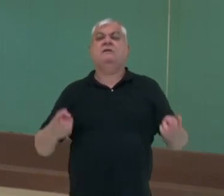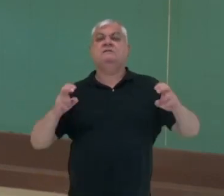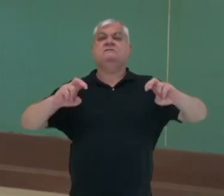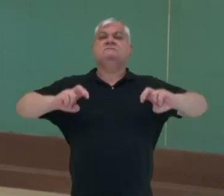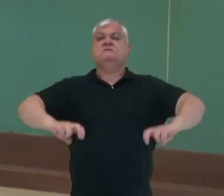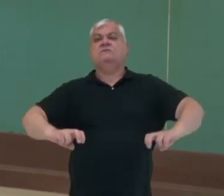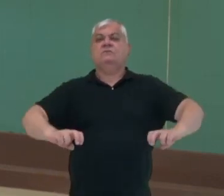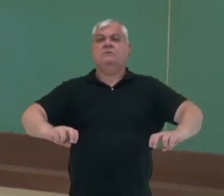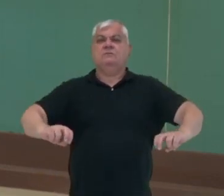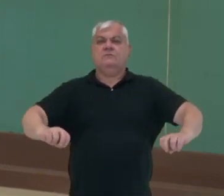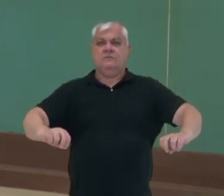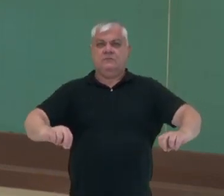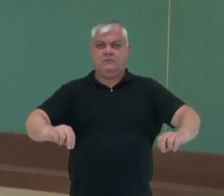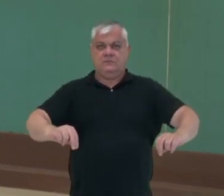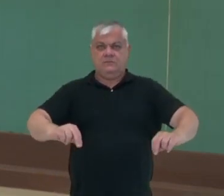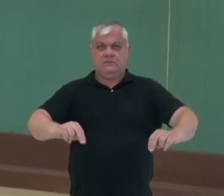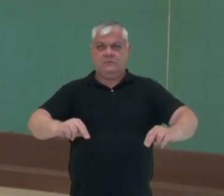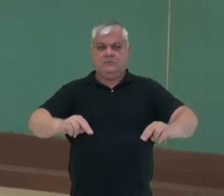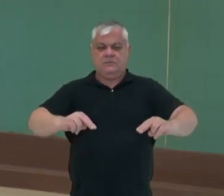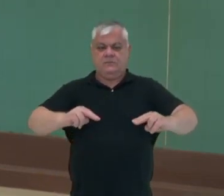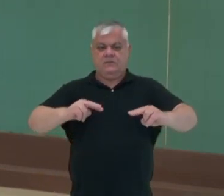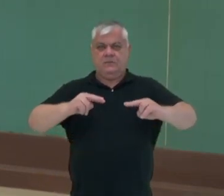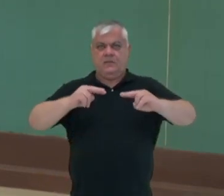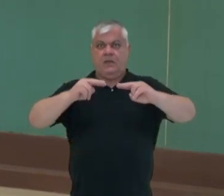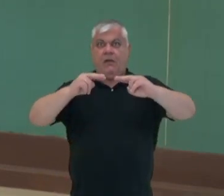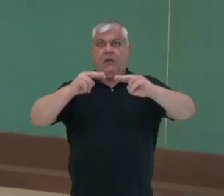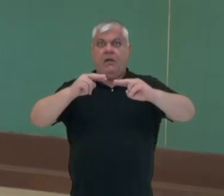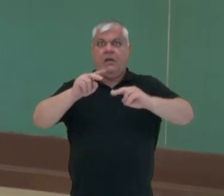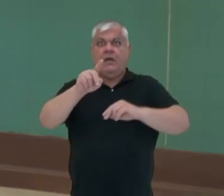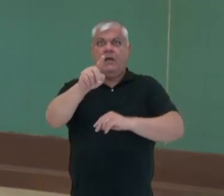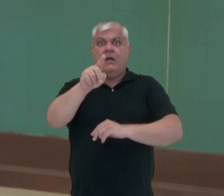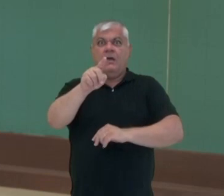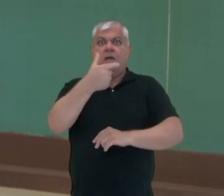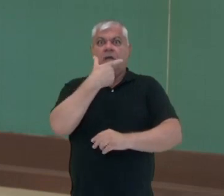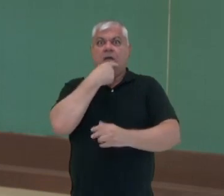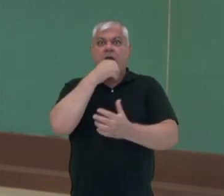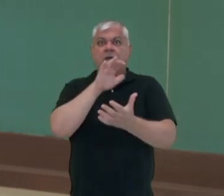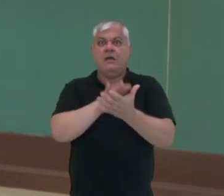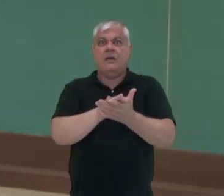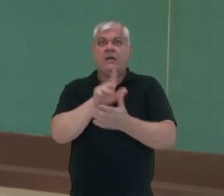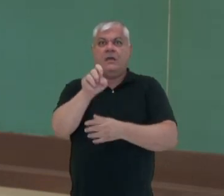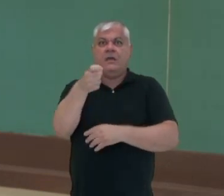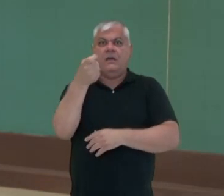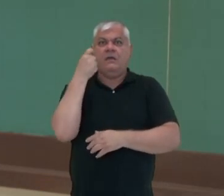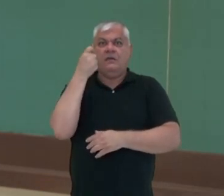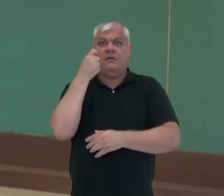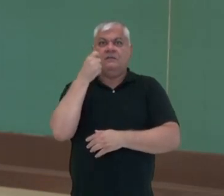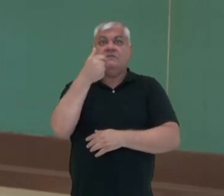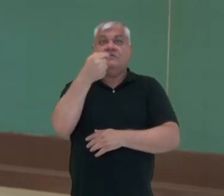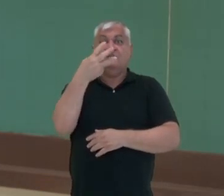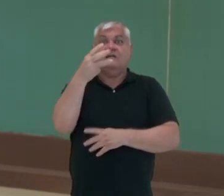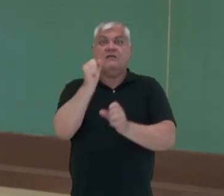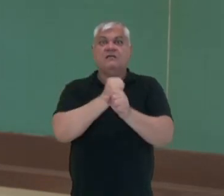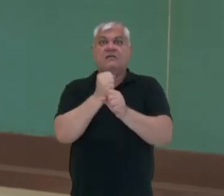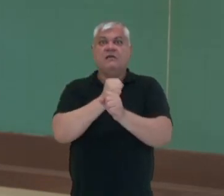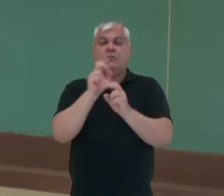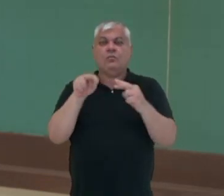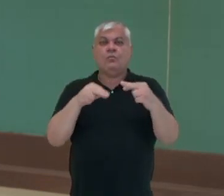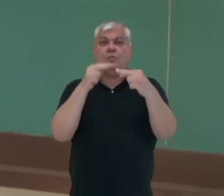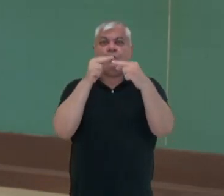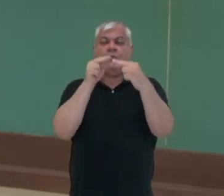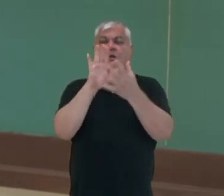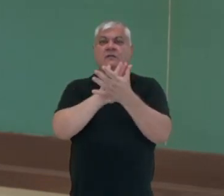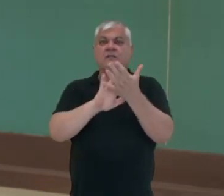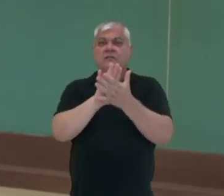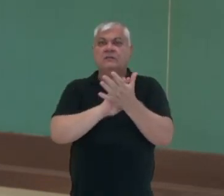isso. E ela olhou para frente e viu que era o Lai, o esposo dela. 23 anos não se viam. Lembrando que quando eles se separaram, eles tiveram uma